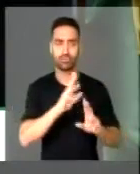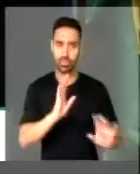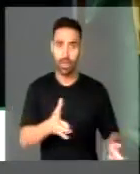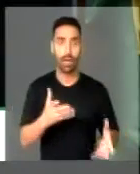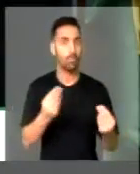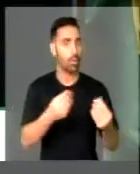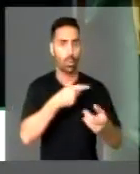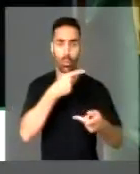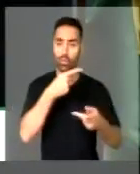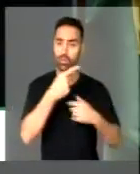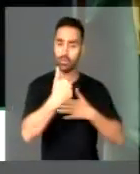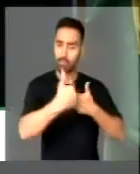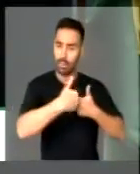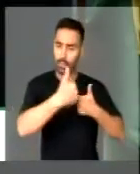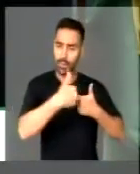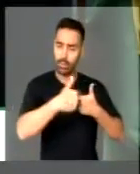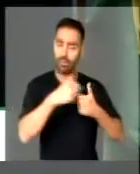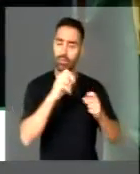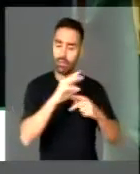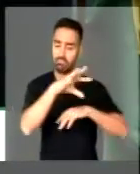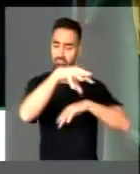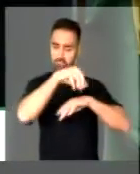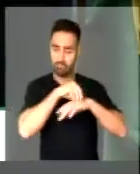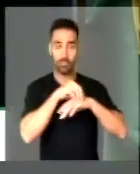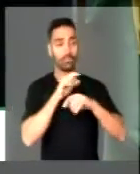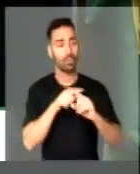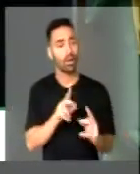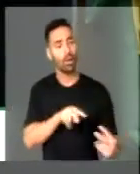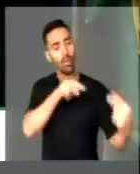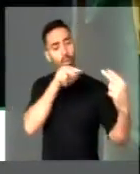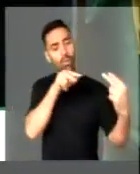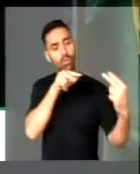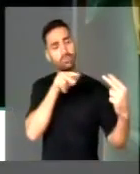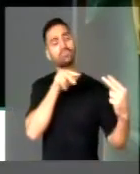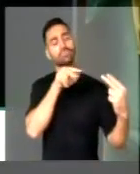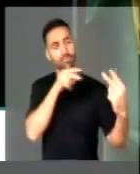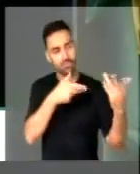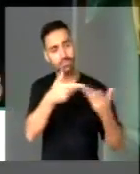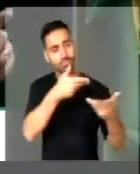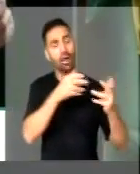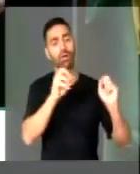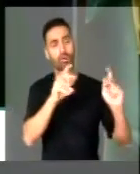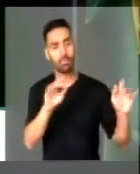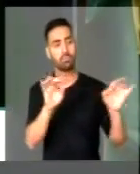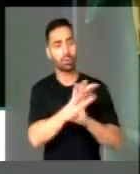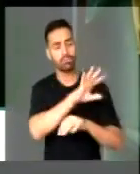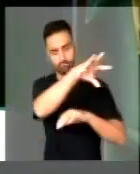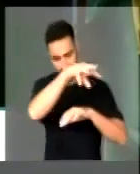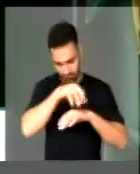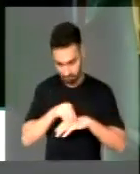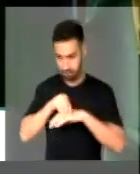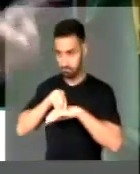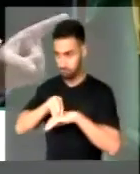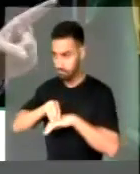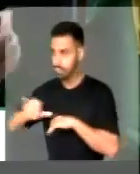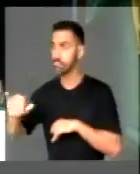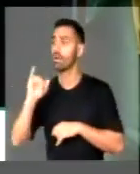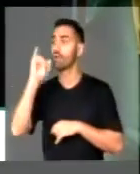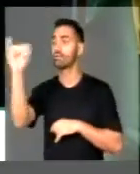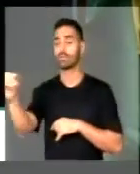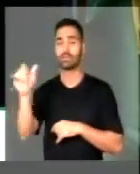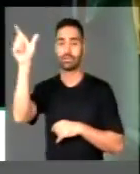muitas críticas, mas eu recebo olhando no olho das pessoas. E aqui eu chego e nós temos para quem